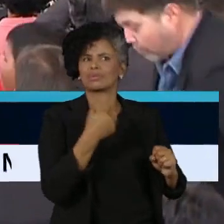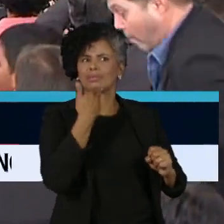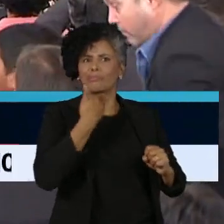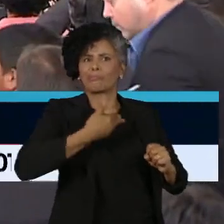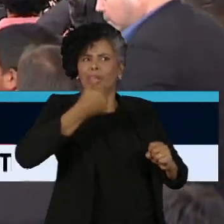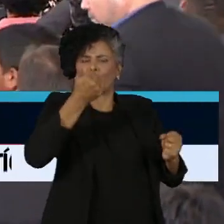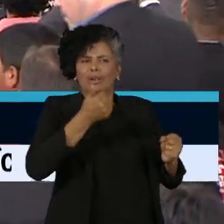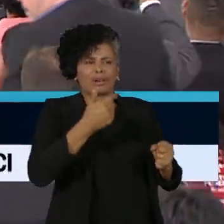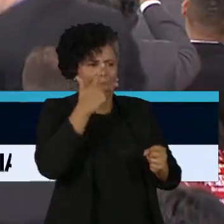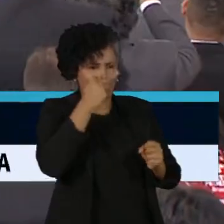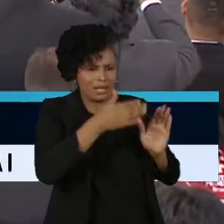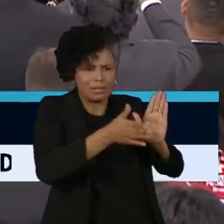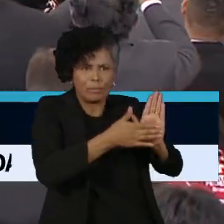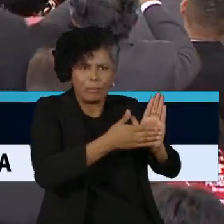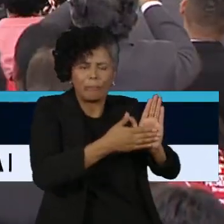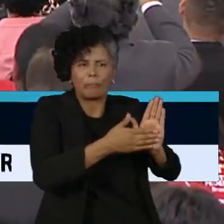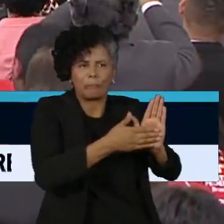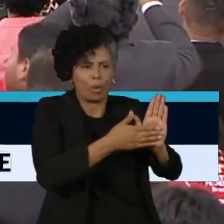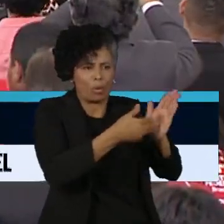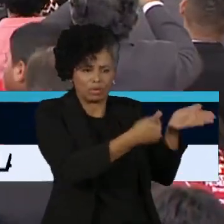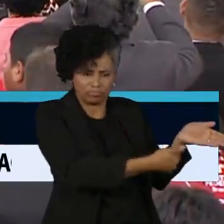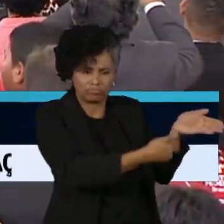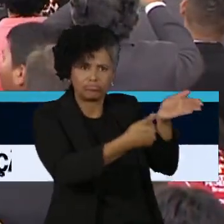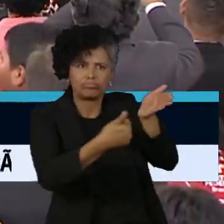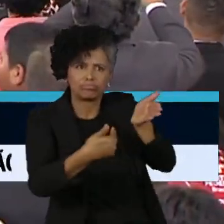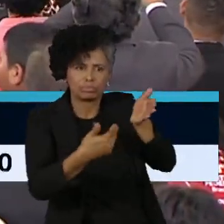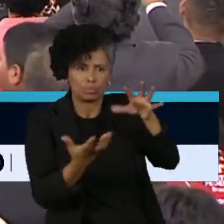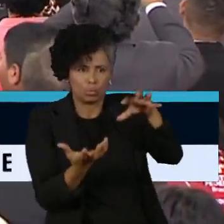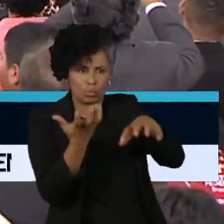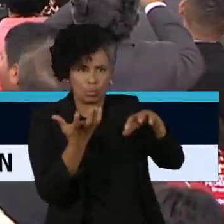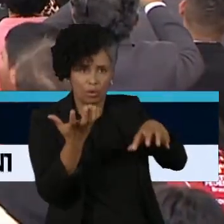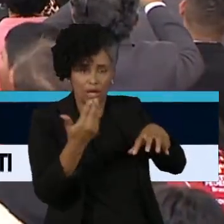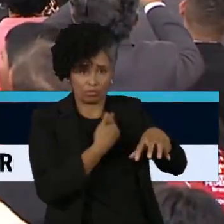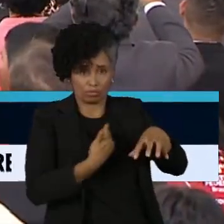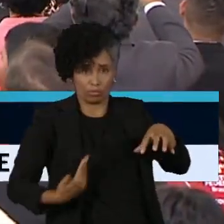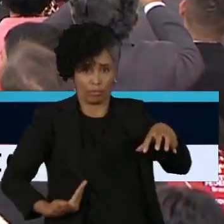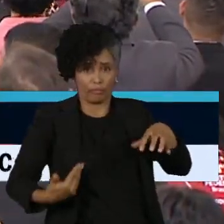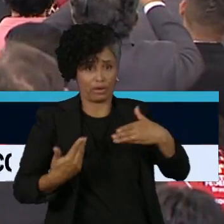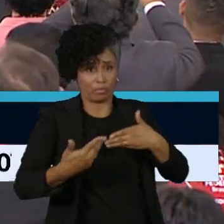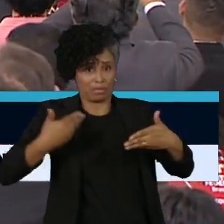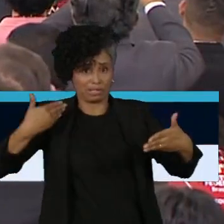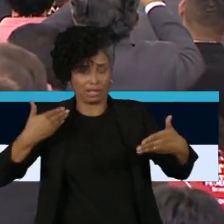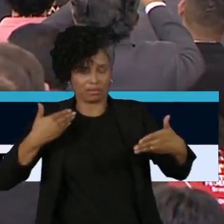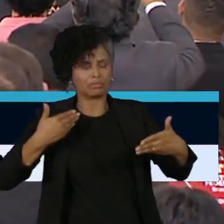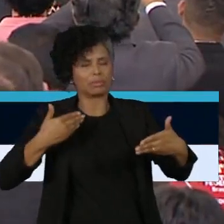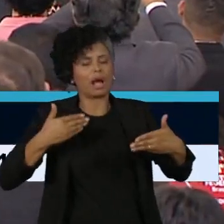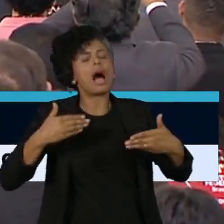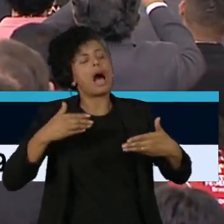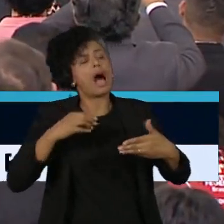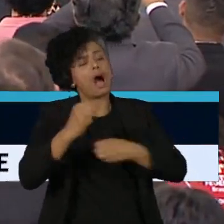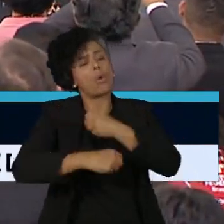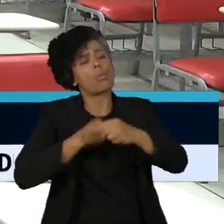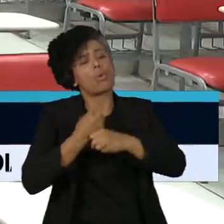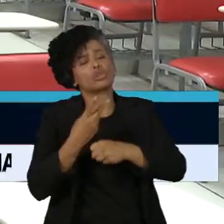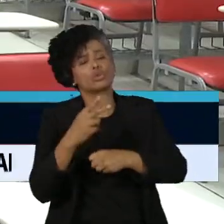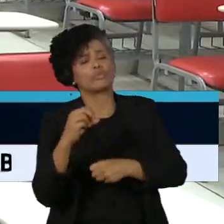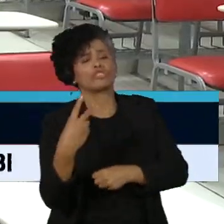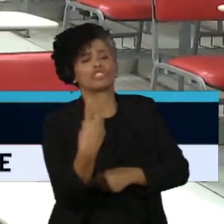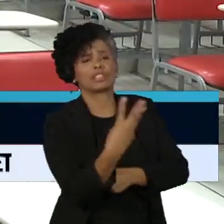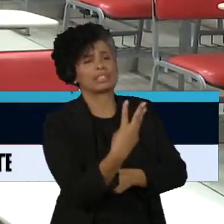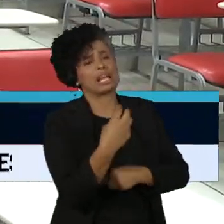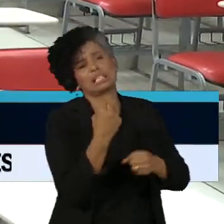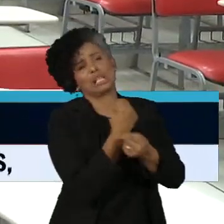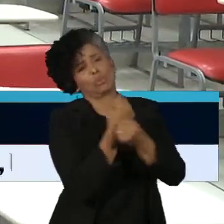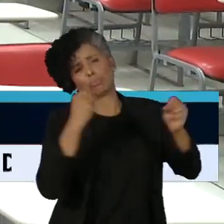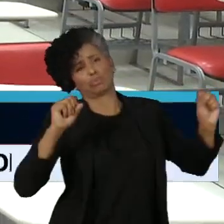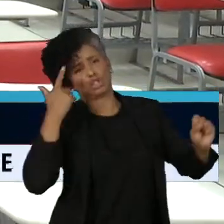a proposta enviada ao Congresso pelo governo passado que 2023 seria impossível, absolutamente impossível. A